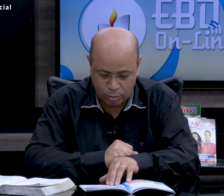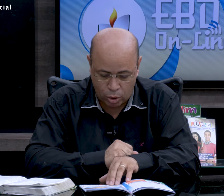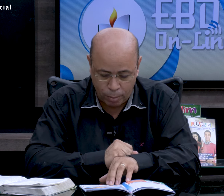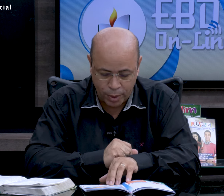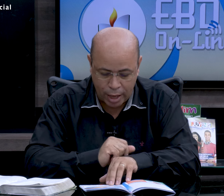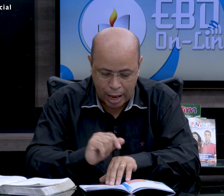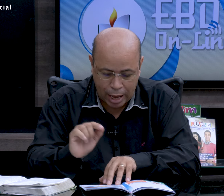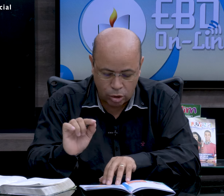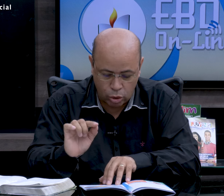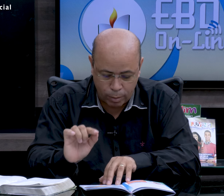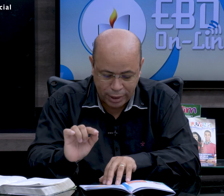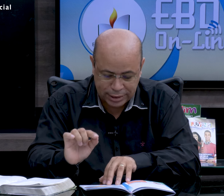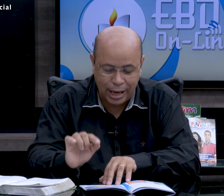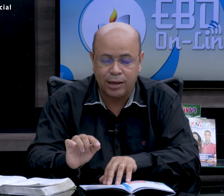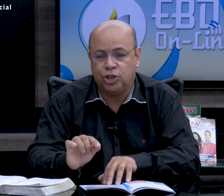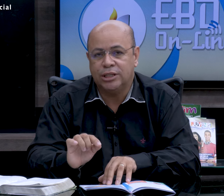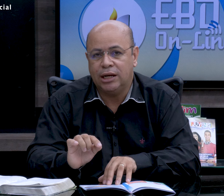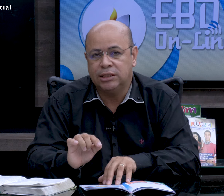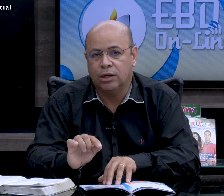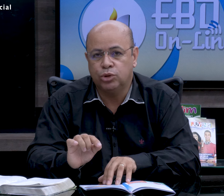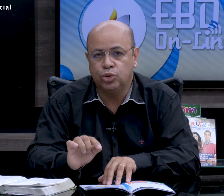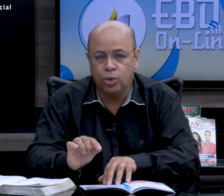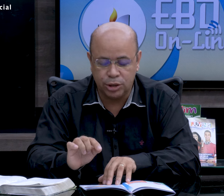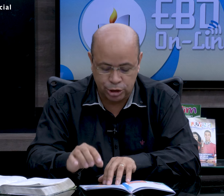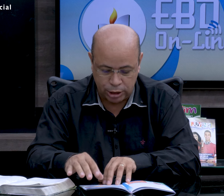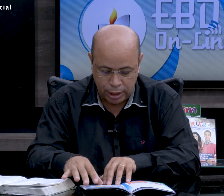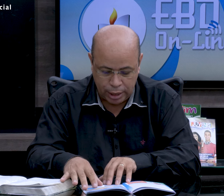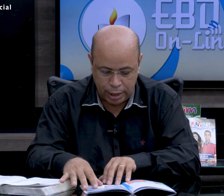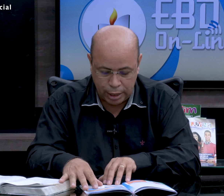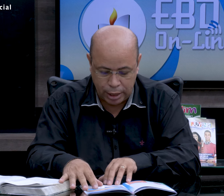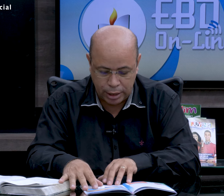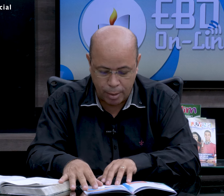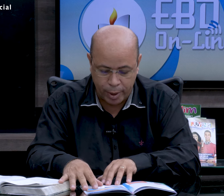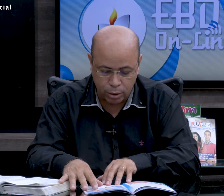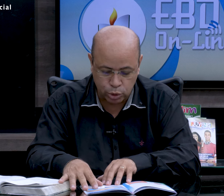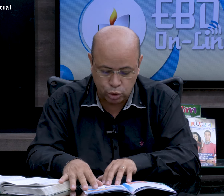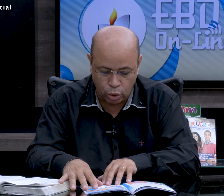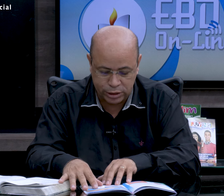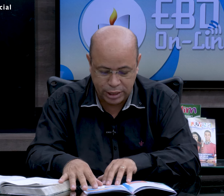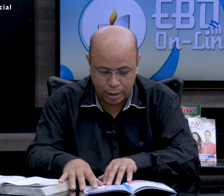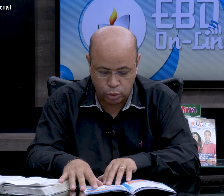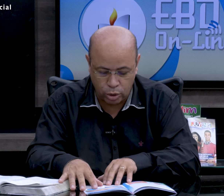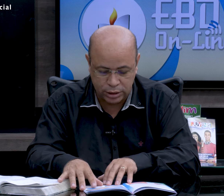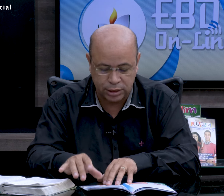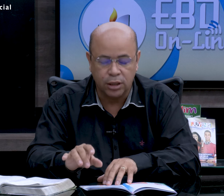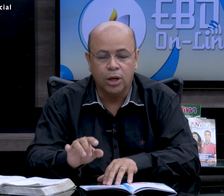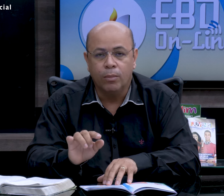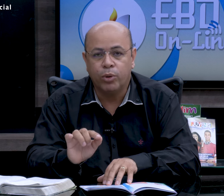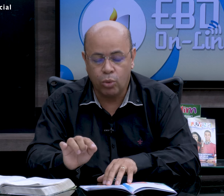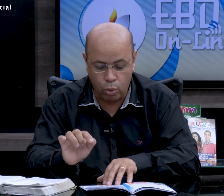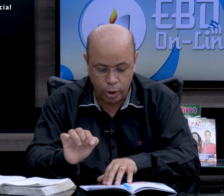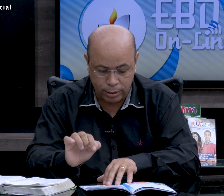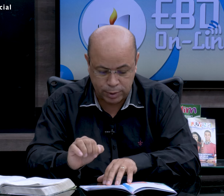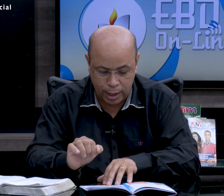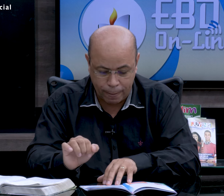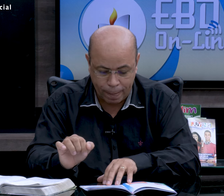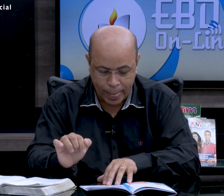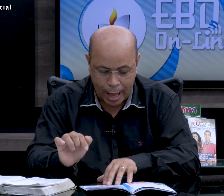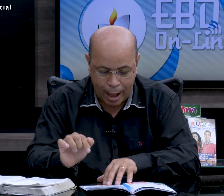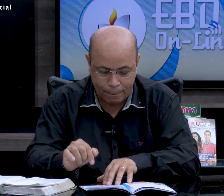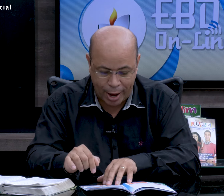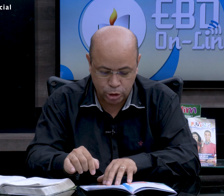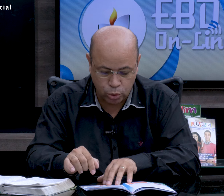temática tá bom a mensagem da lição de hoje é Hebreus 121 procurem